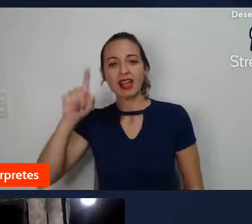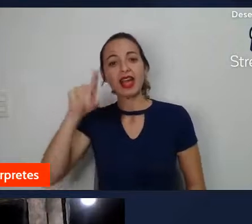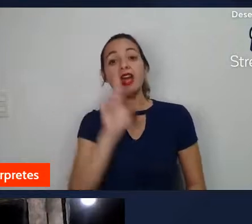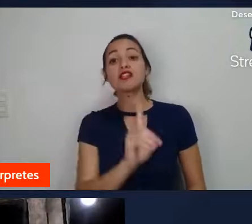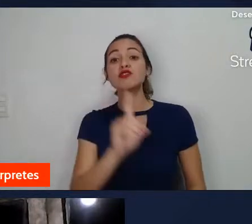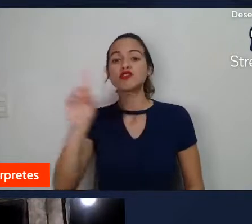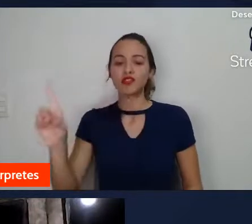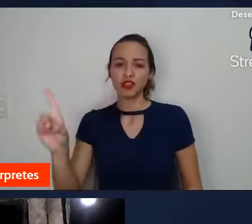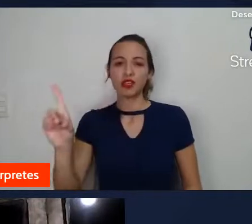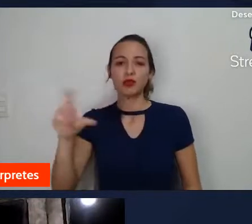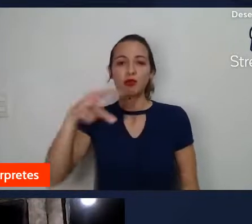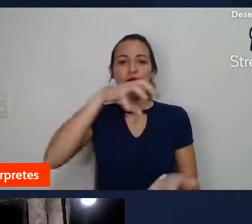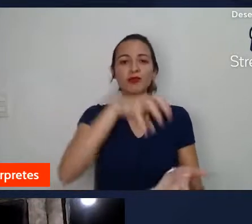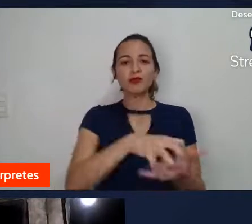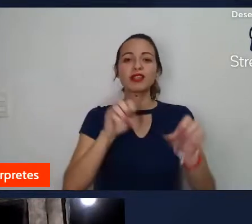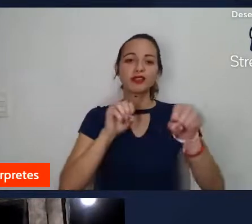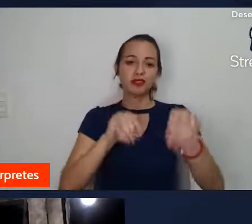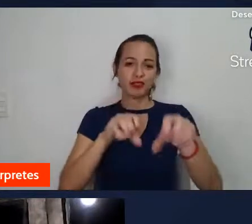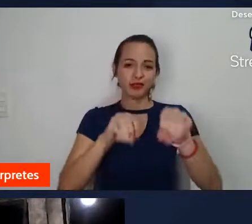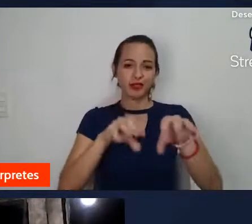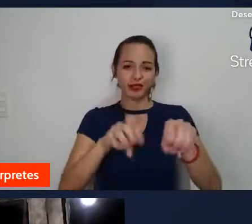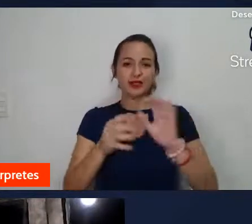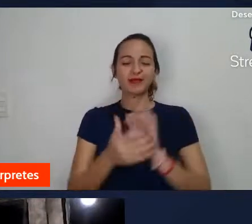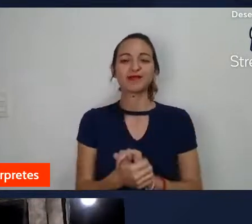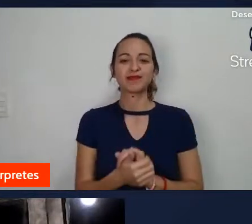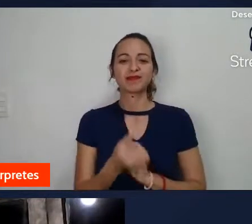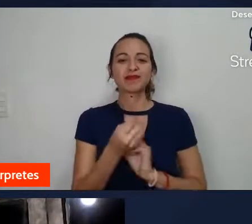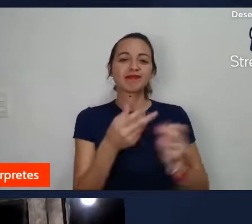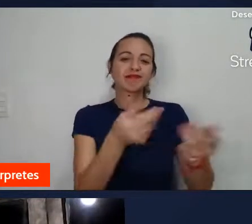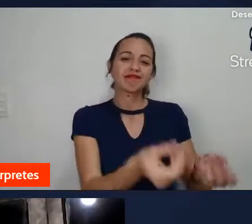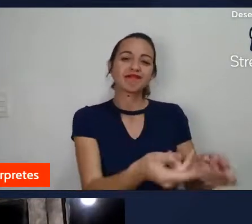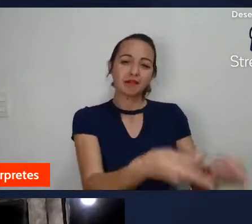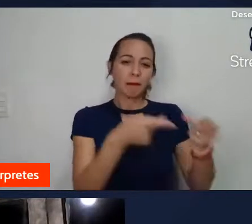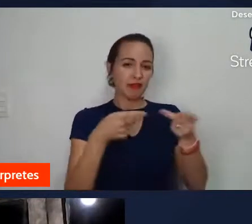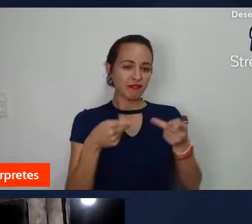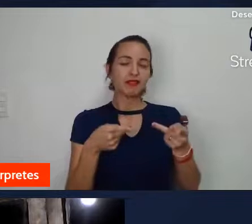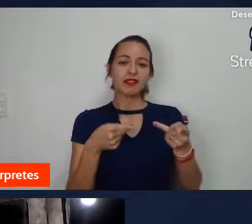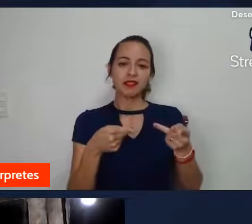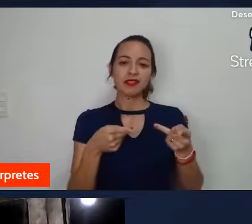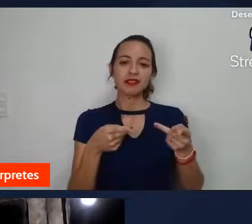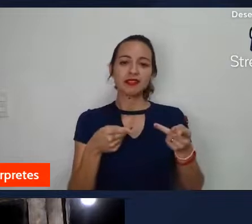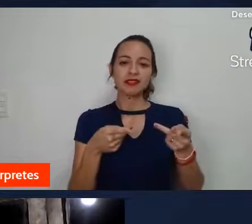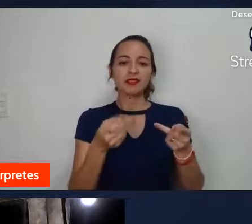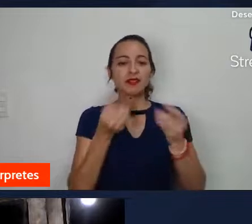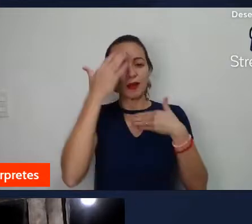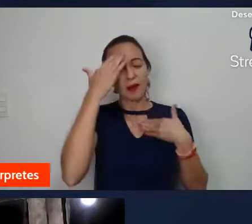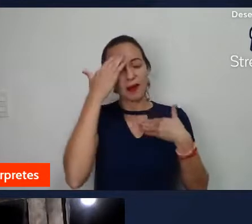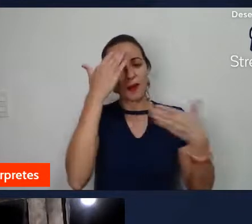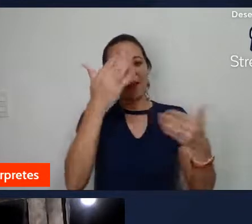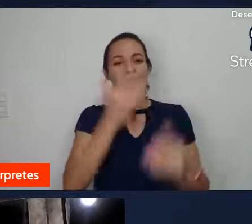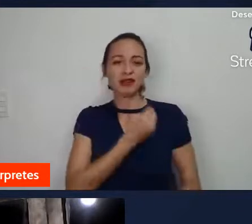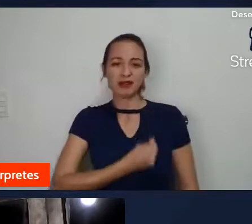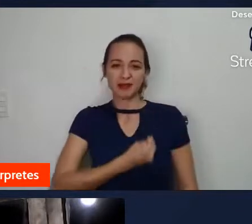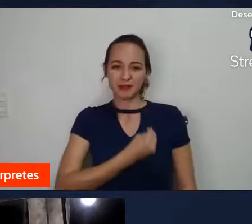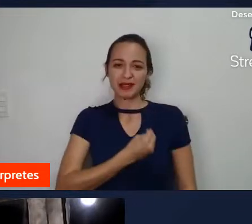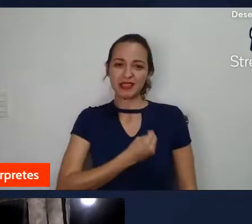Educação da Universidade. Andréia, muito boa-vinda, desejamos aqui a sua boa-vinda e obrigado pela sua presença aqui